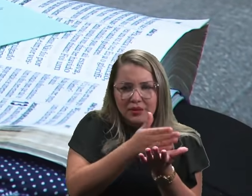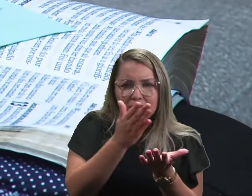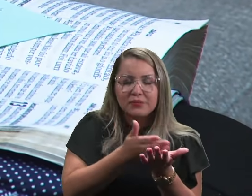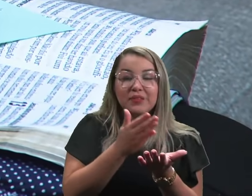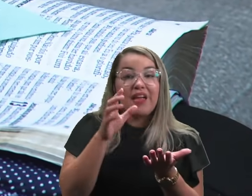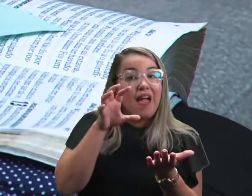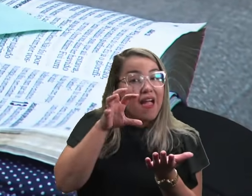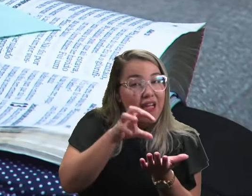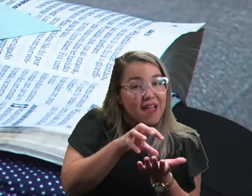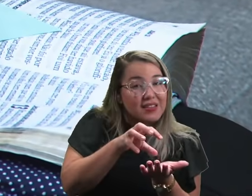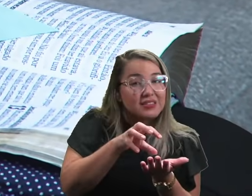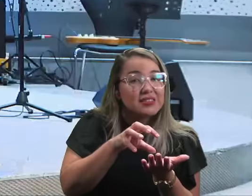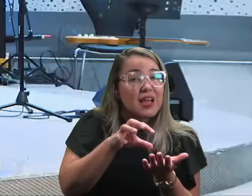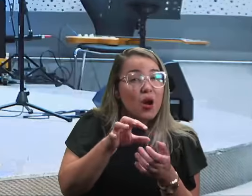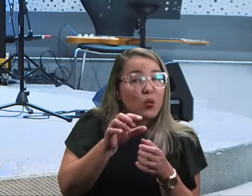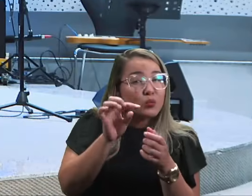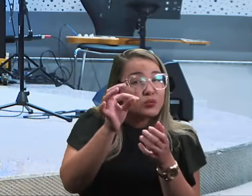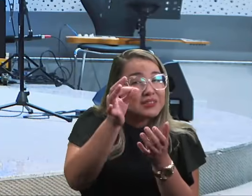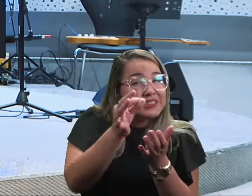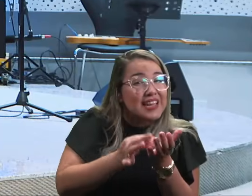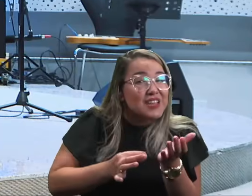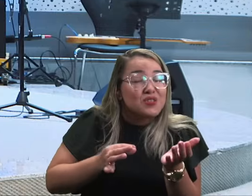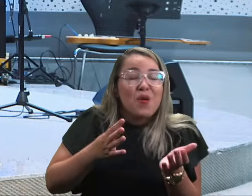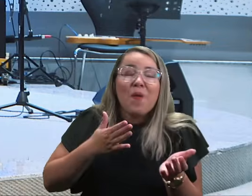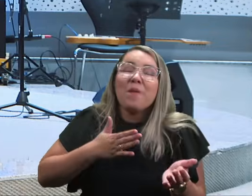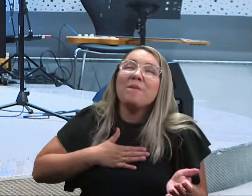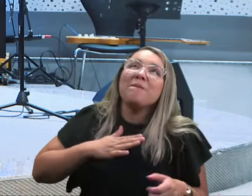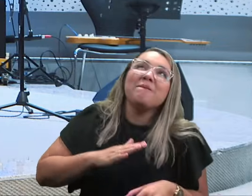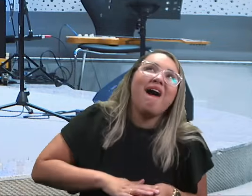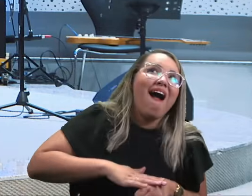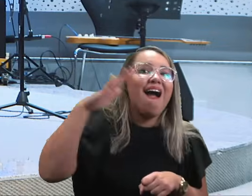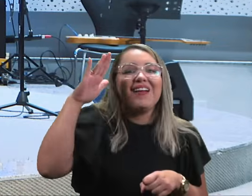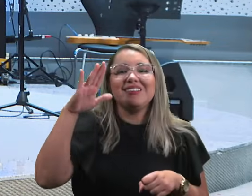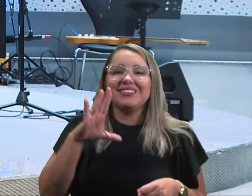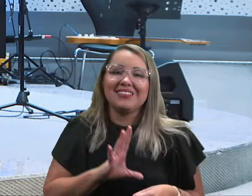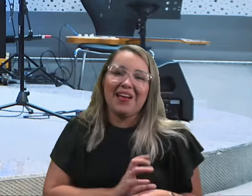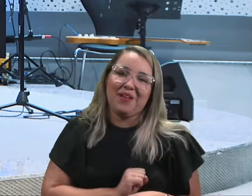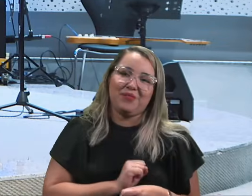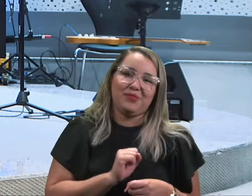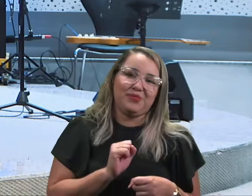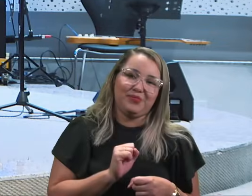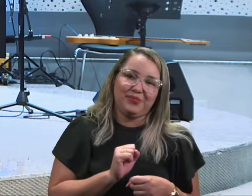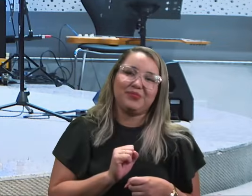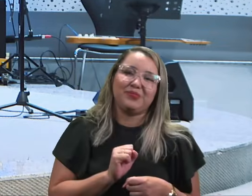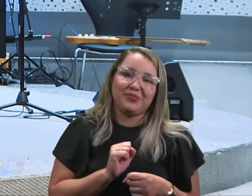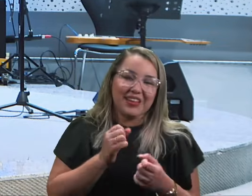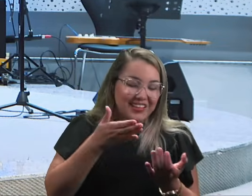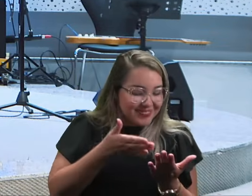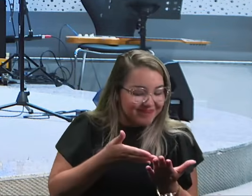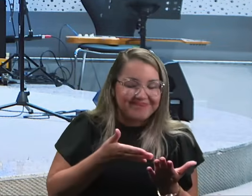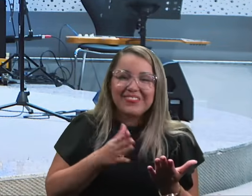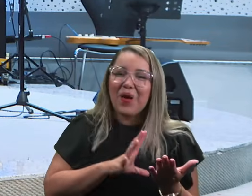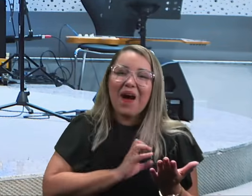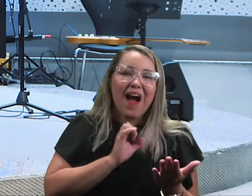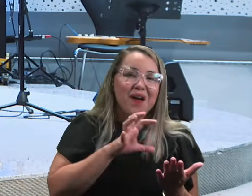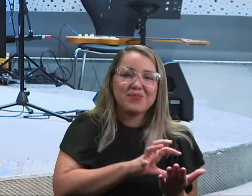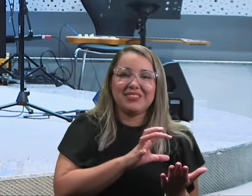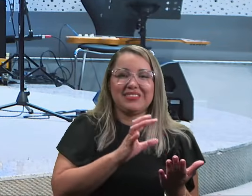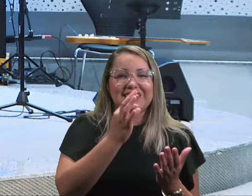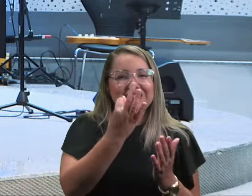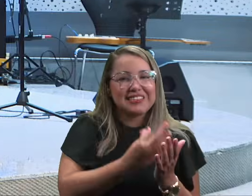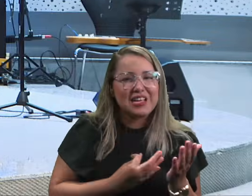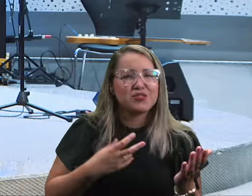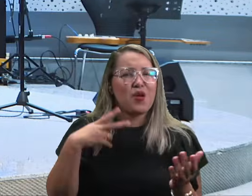esse talvez seja o texto que eu mais amo de toda a Bíblia. E eu vou e volto nesse texto,